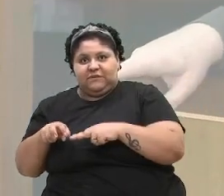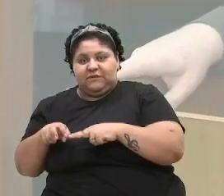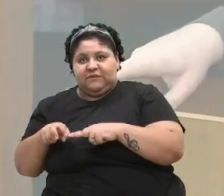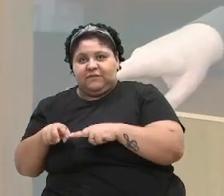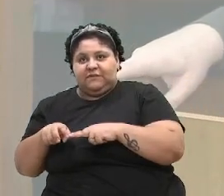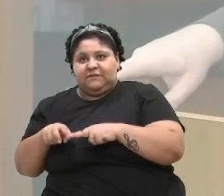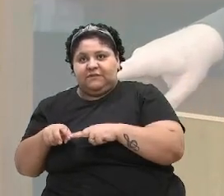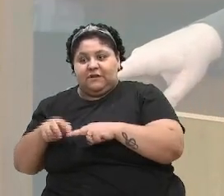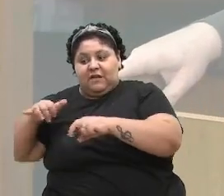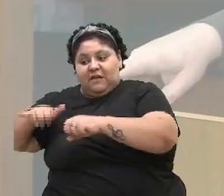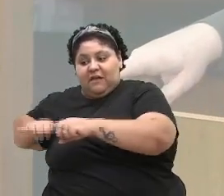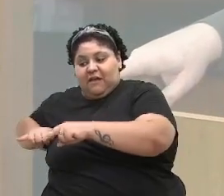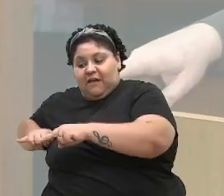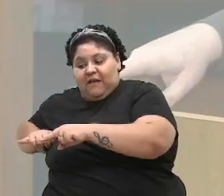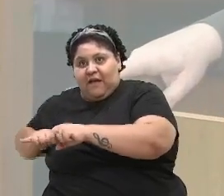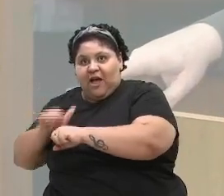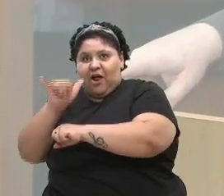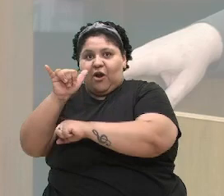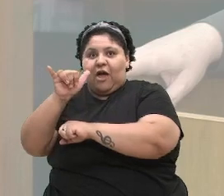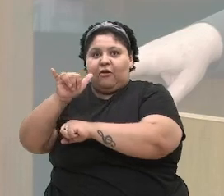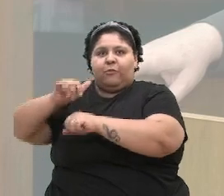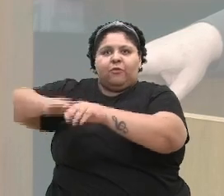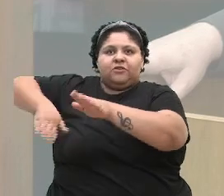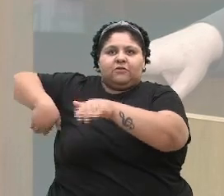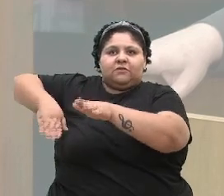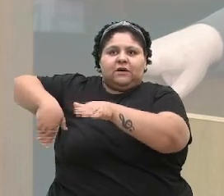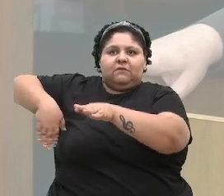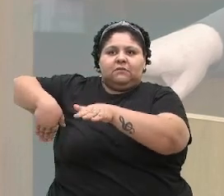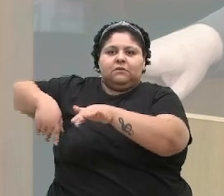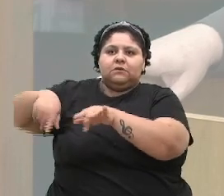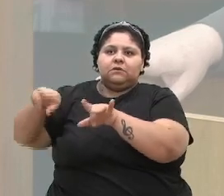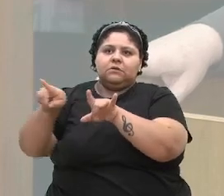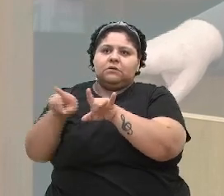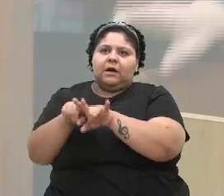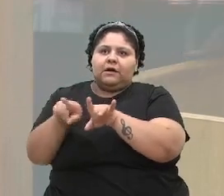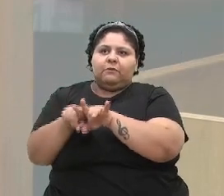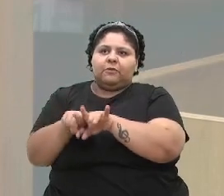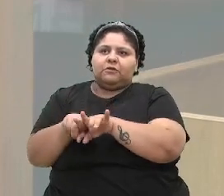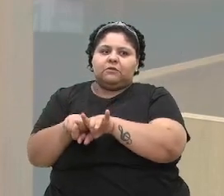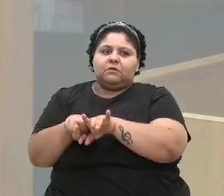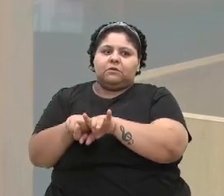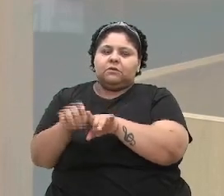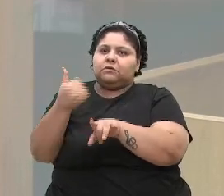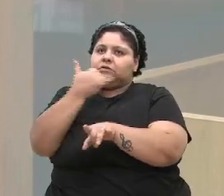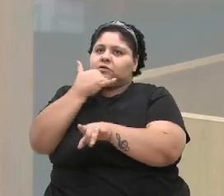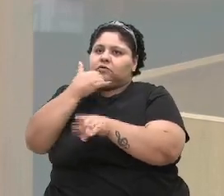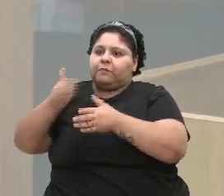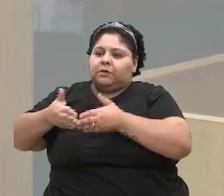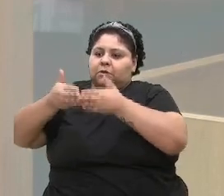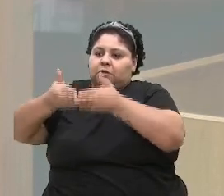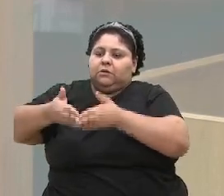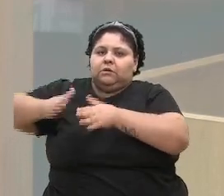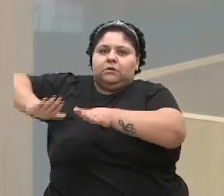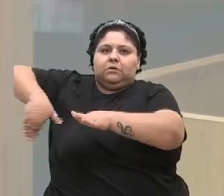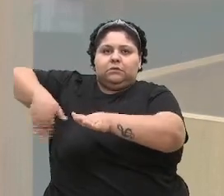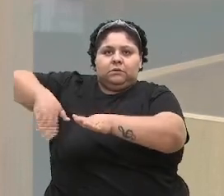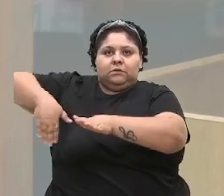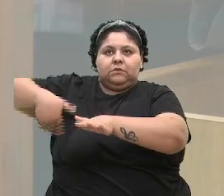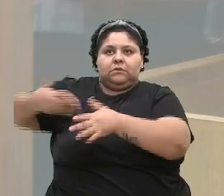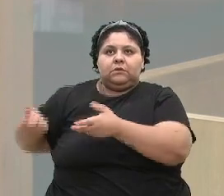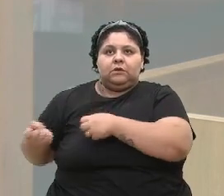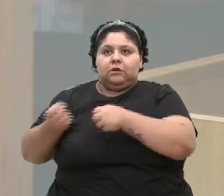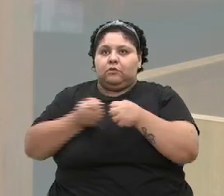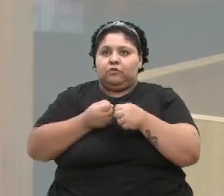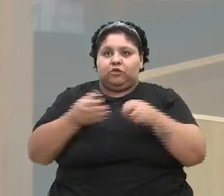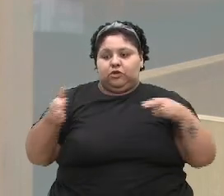no Porto de Arroio do Sal. Mas também é necessário que nós tenhamos estradas decentes para poder